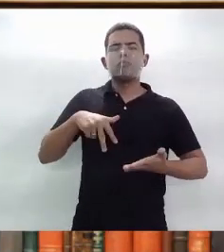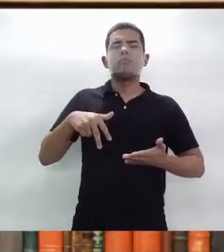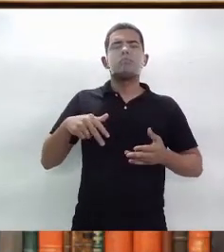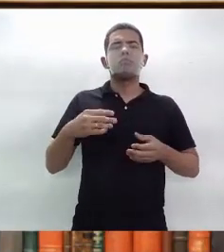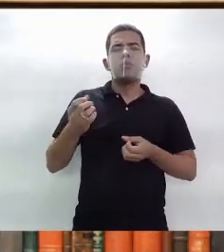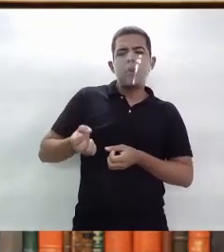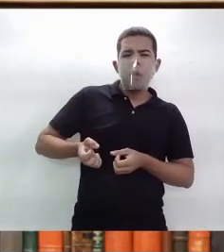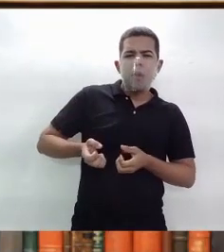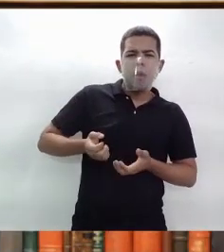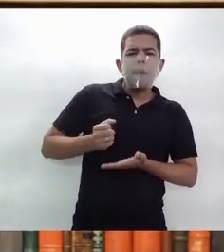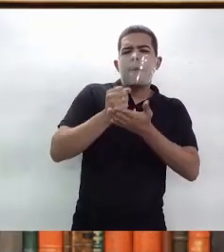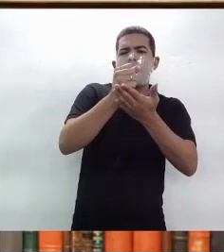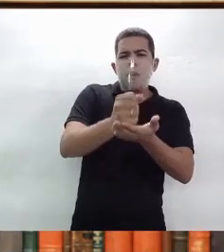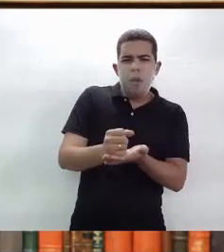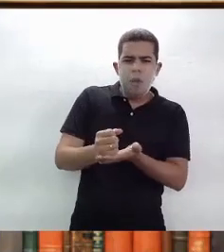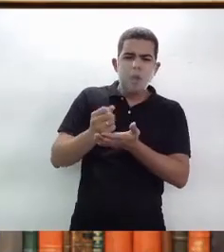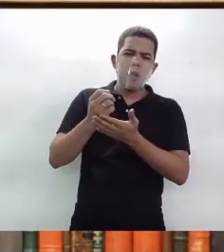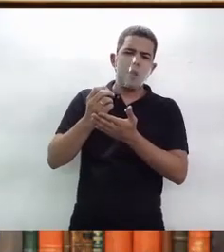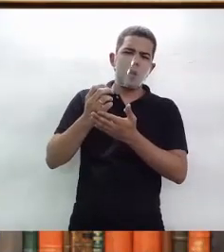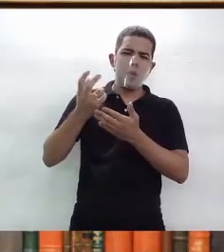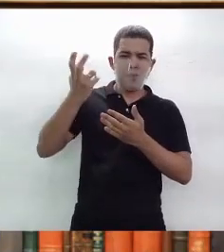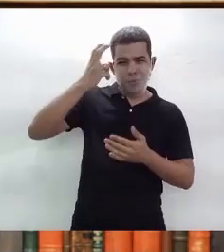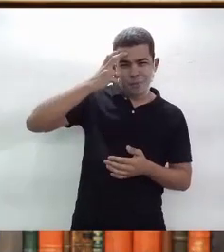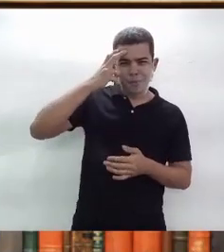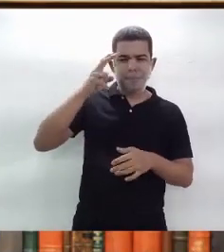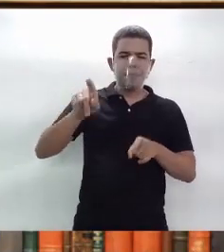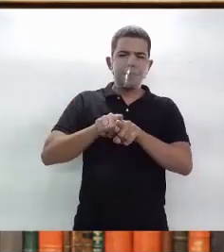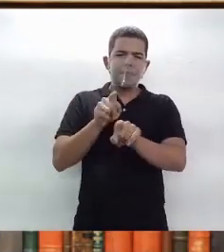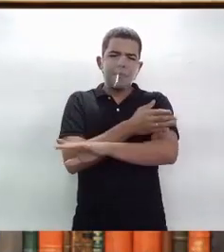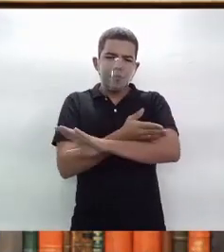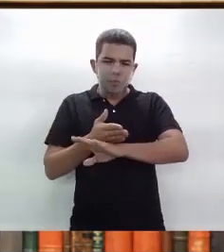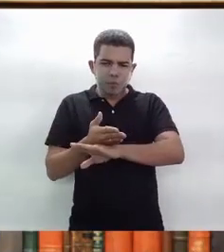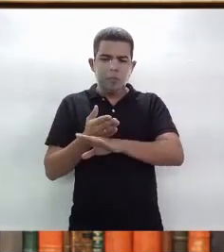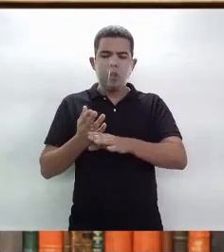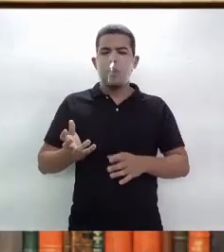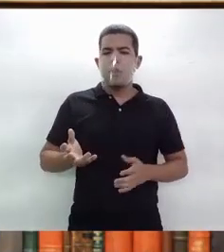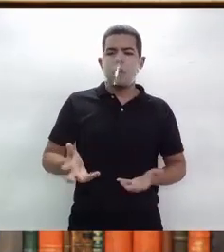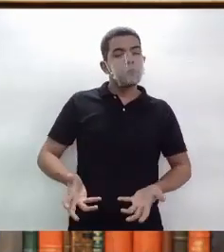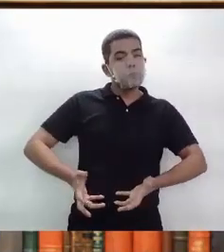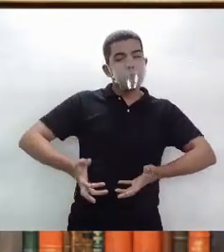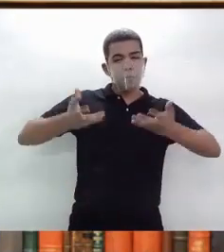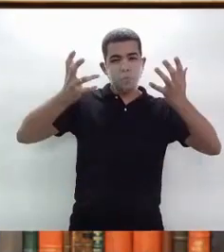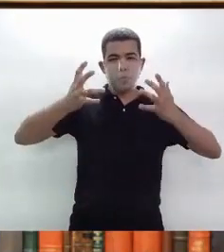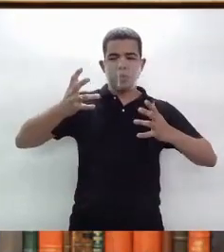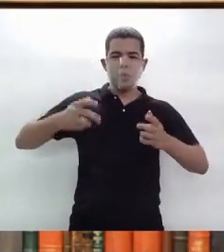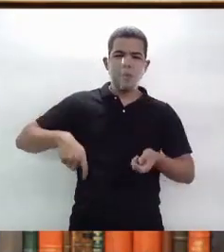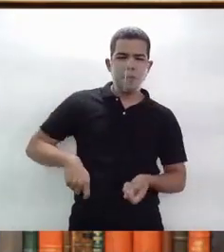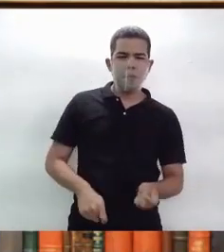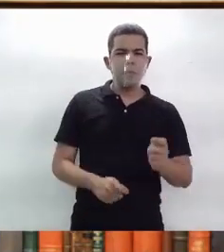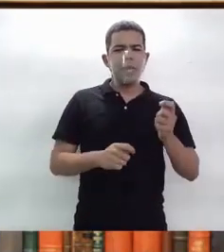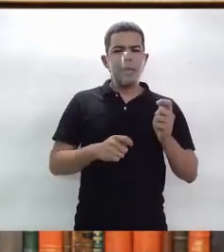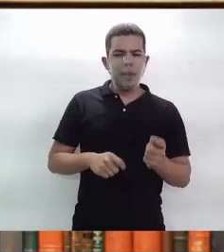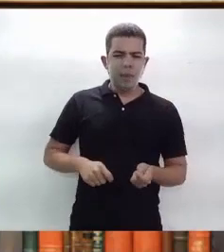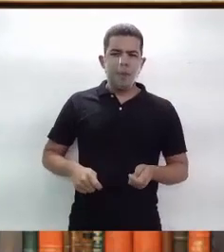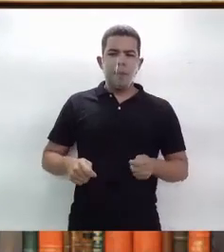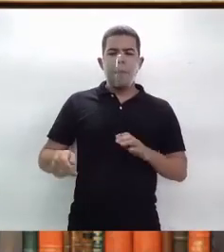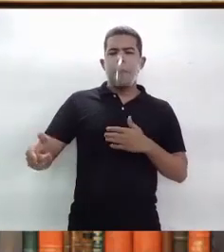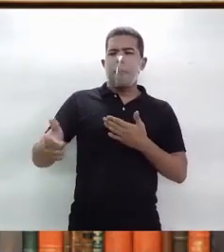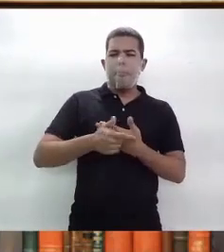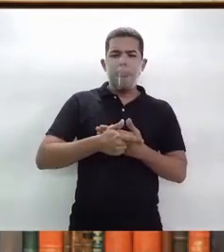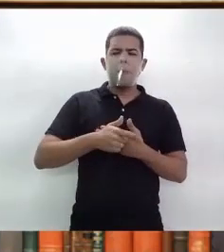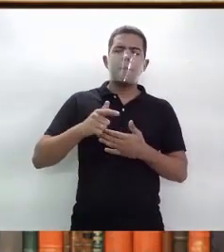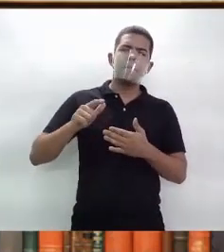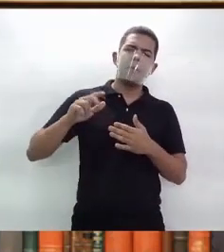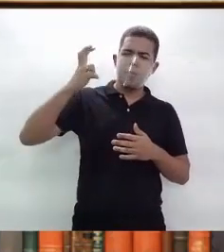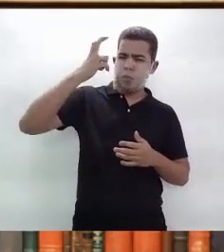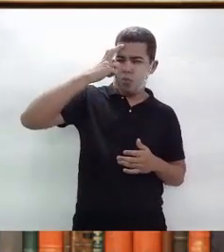cultural, uma tradição, vamos dizer, a riqueza que é o maracatu no seu papel cultural para a nossa arte, para